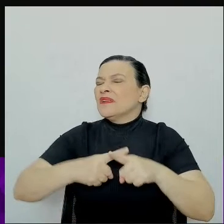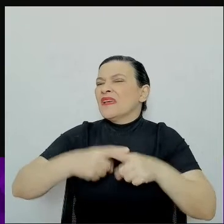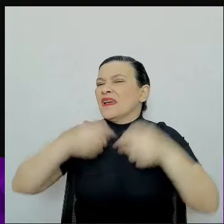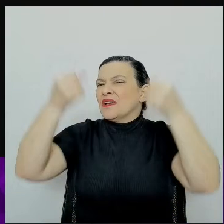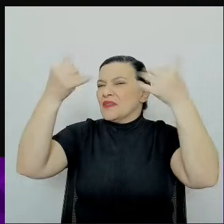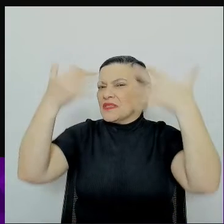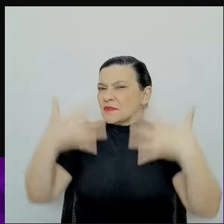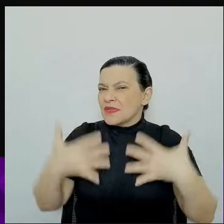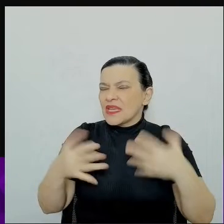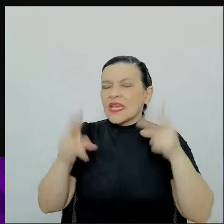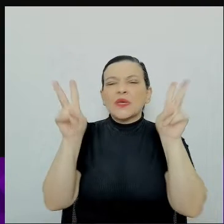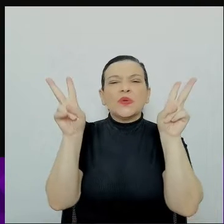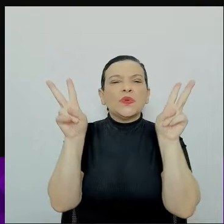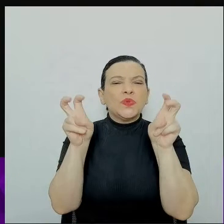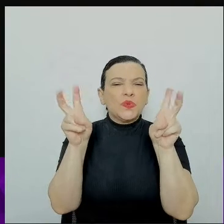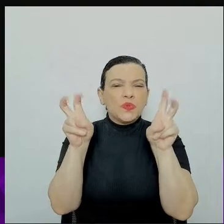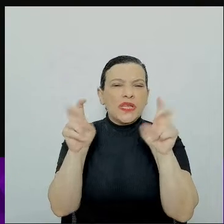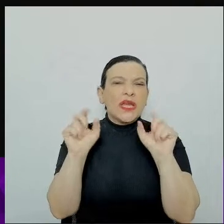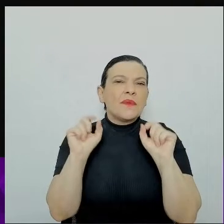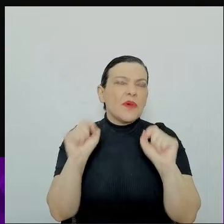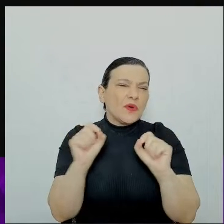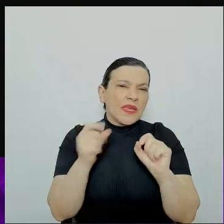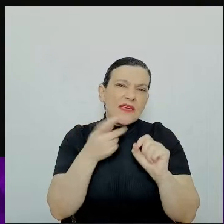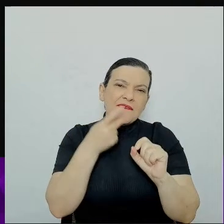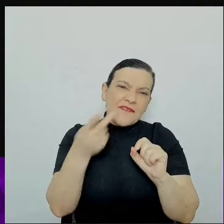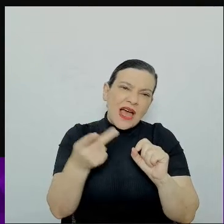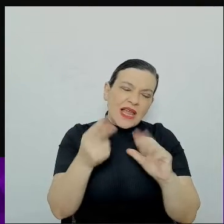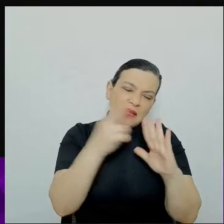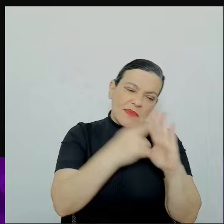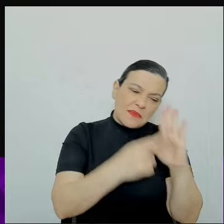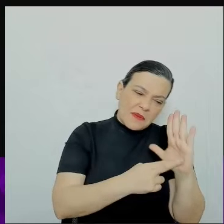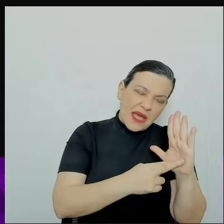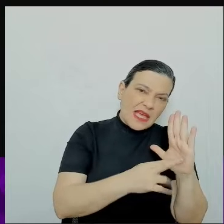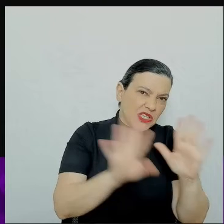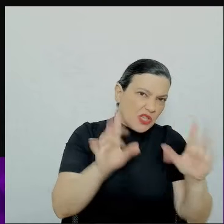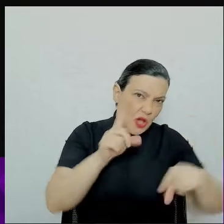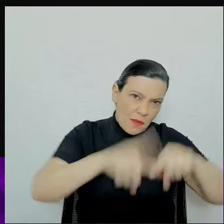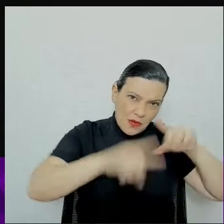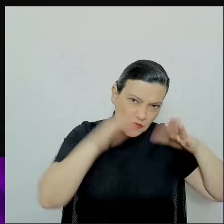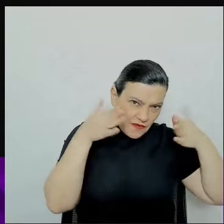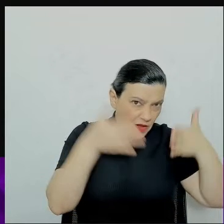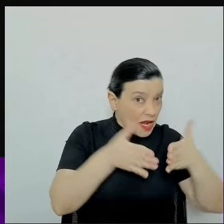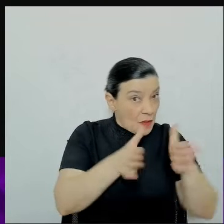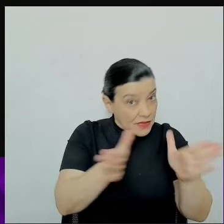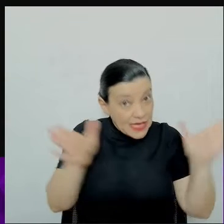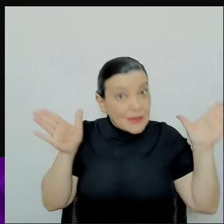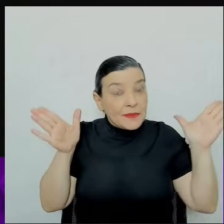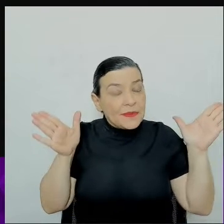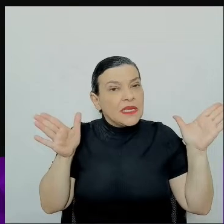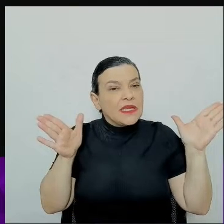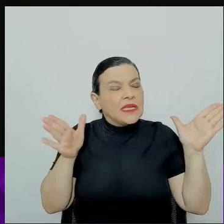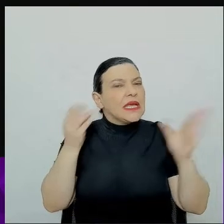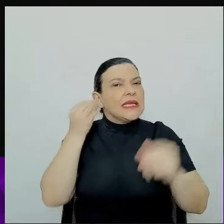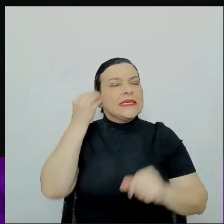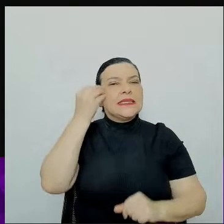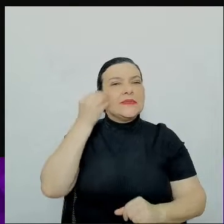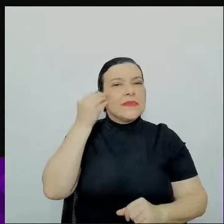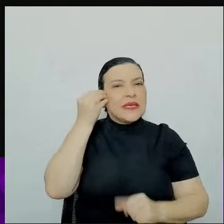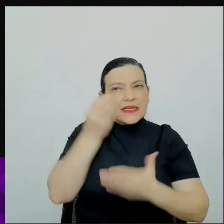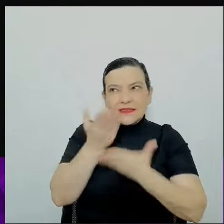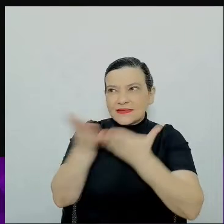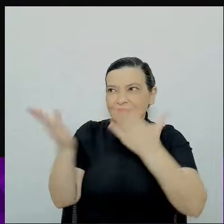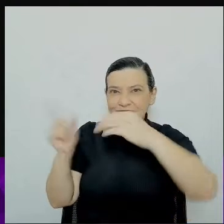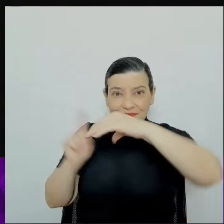tema está lá, da exceção a regras? Porque pensar em produtos não é mais suficiente. Quando a gente dá esse tipo de experiência para o nosso